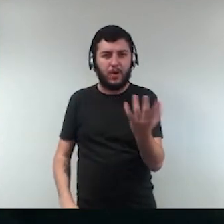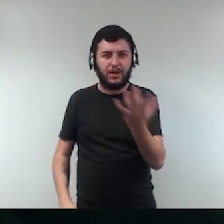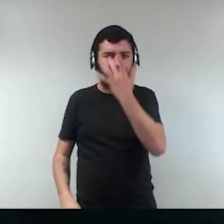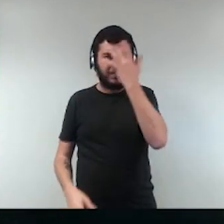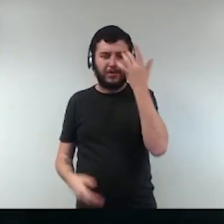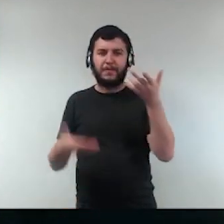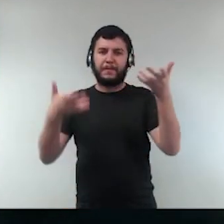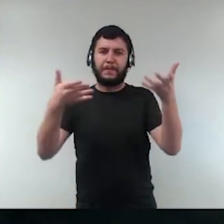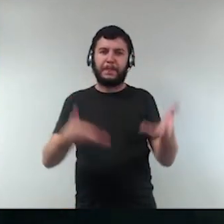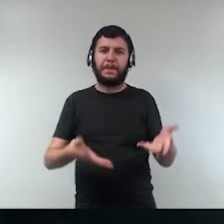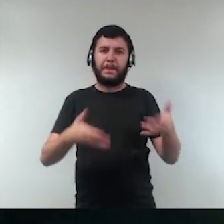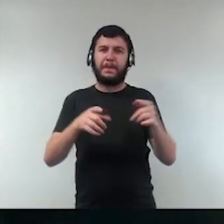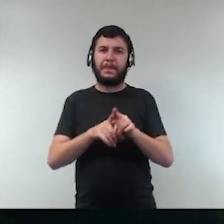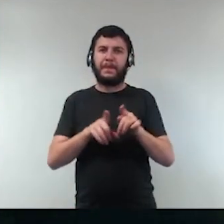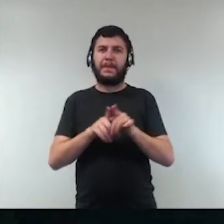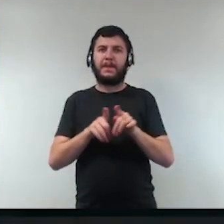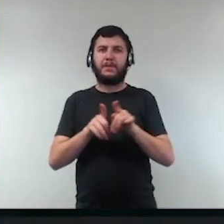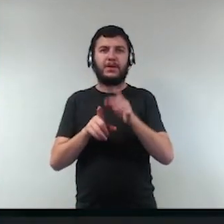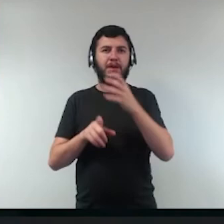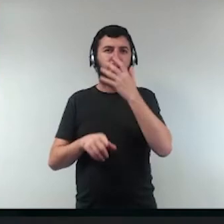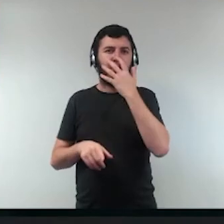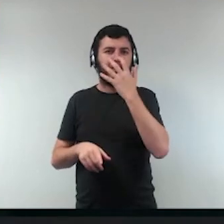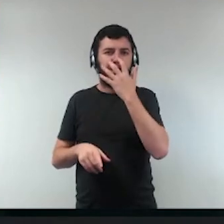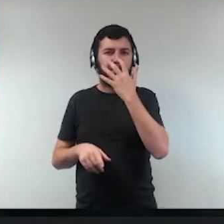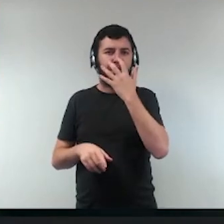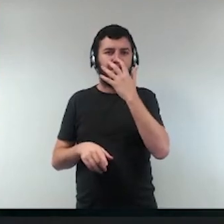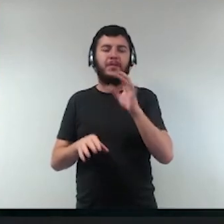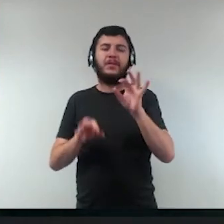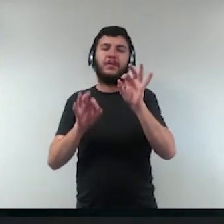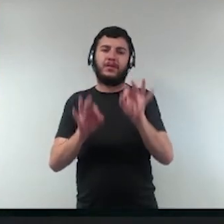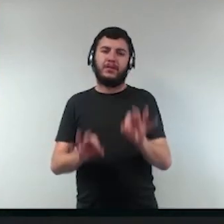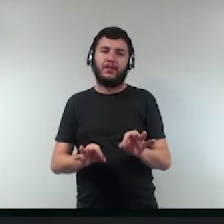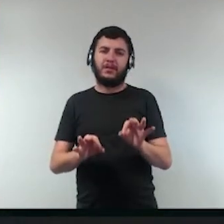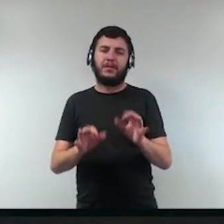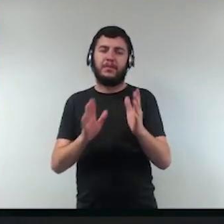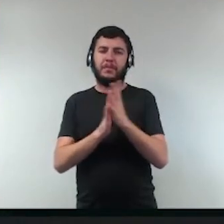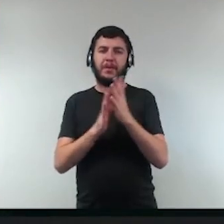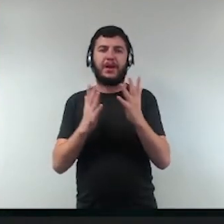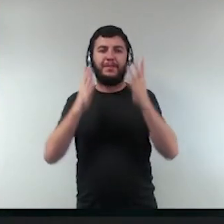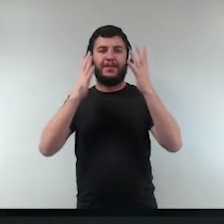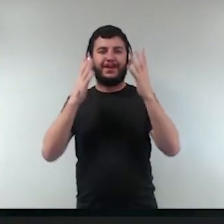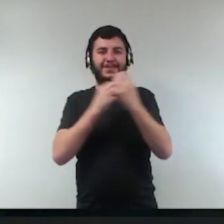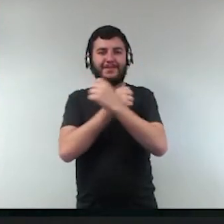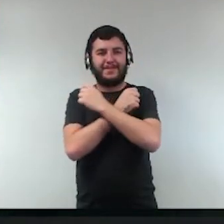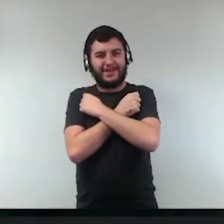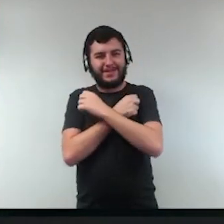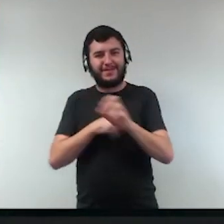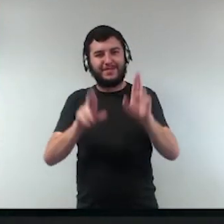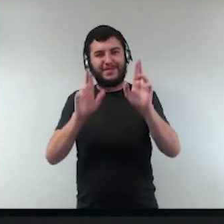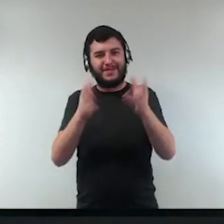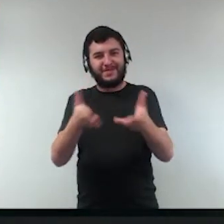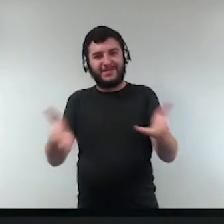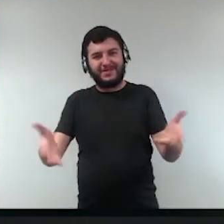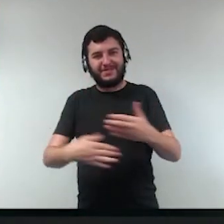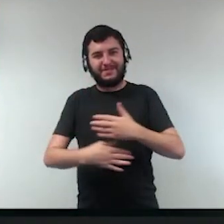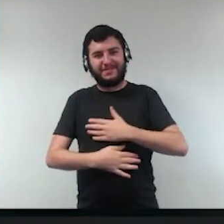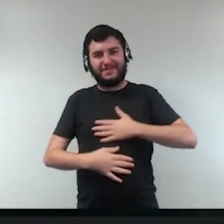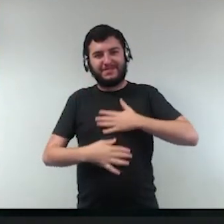envolvidas, falando e assistindo. Então, parabéns a todo mundo, um abraço, espero que vocês tenham gostado.